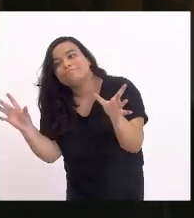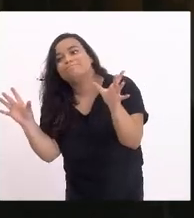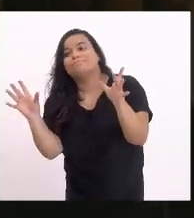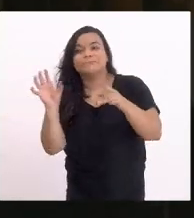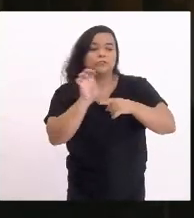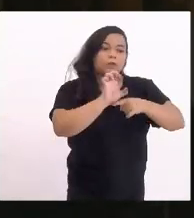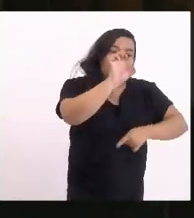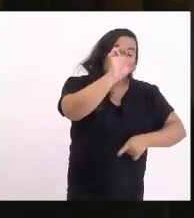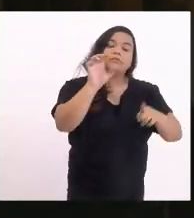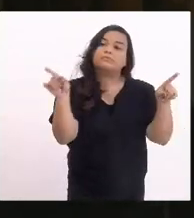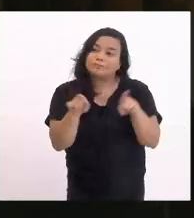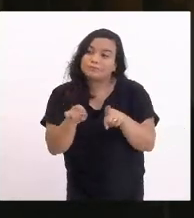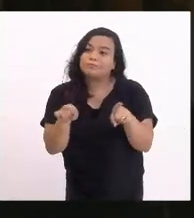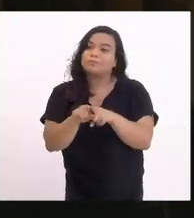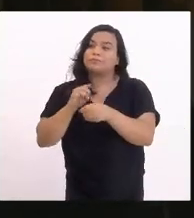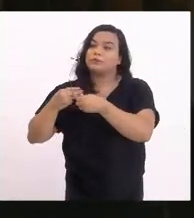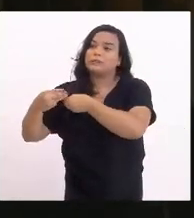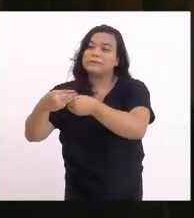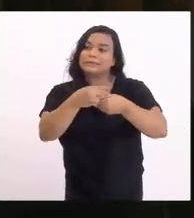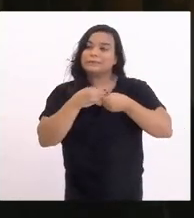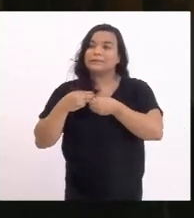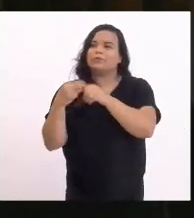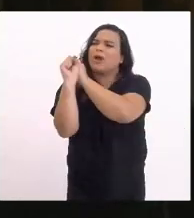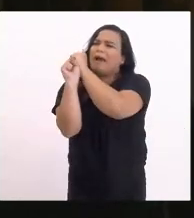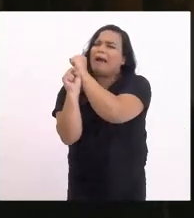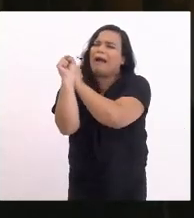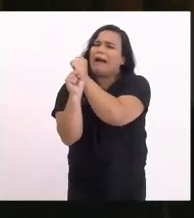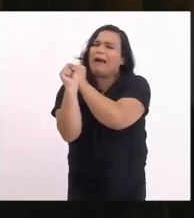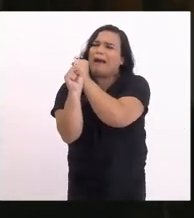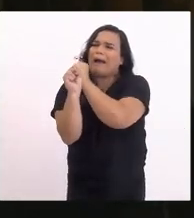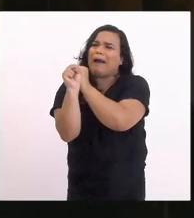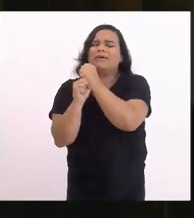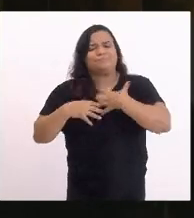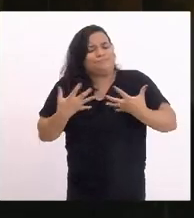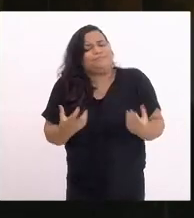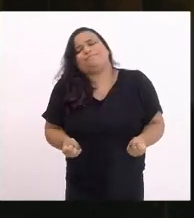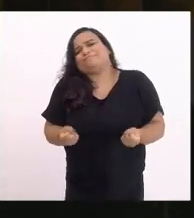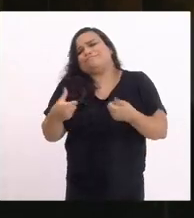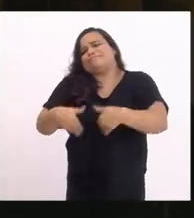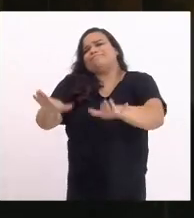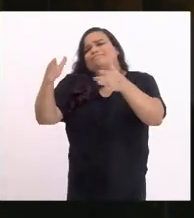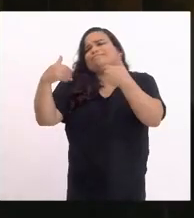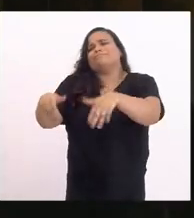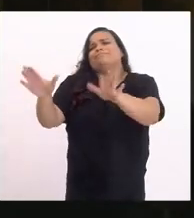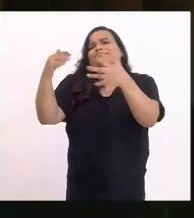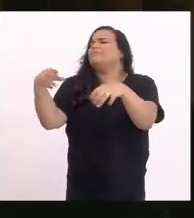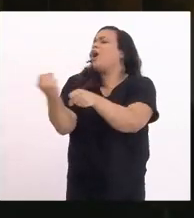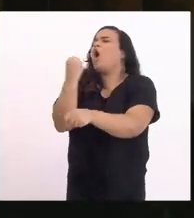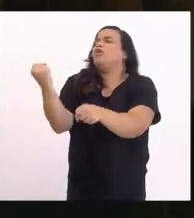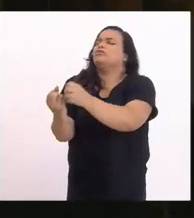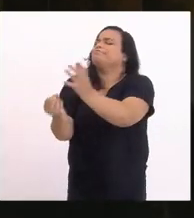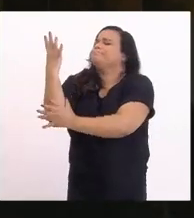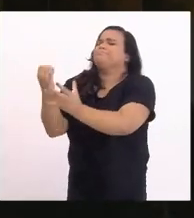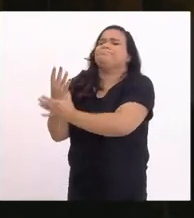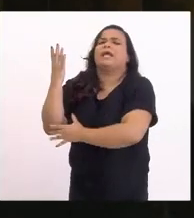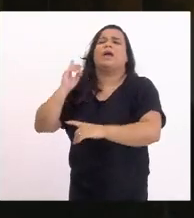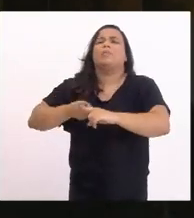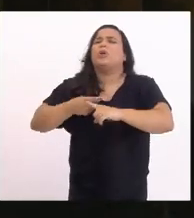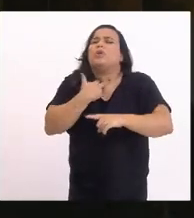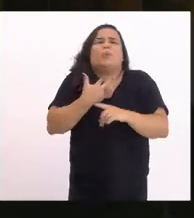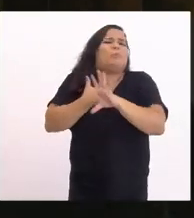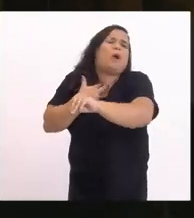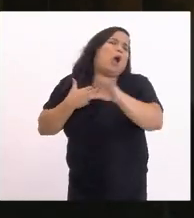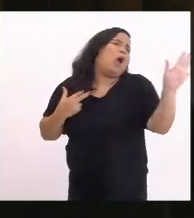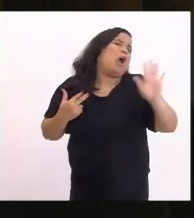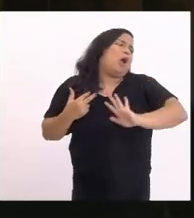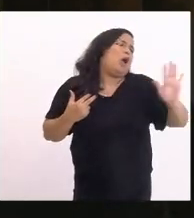estaduais quanto municipais, ao longo de décadas. É décadas. Porque não se pode tocar, não, ali